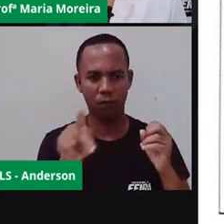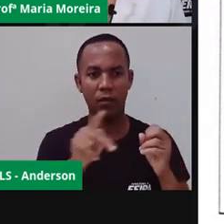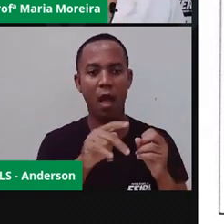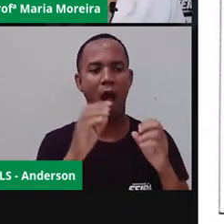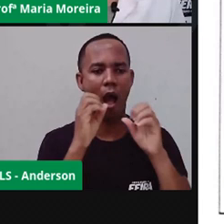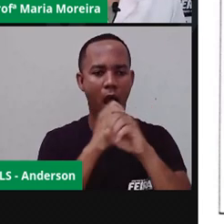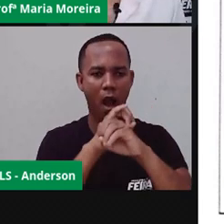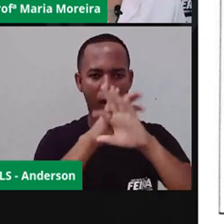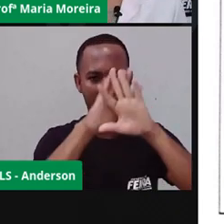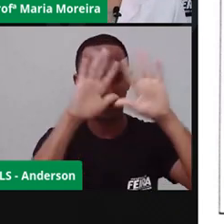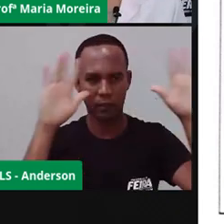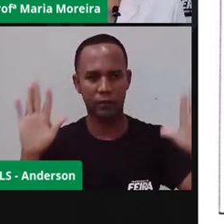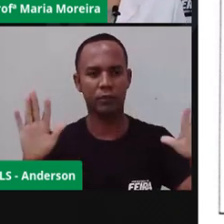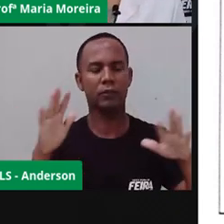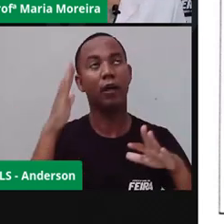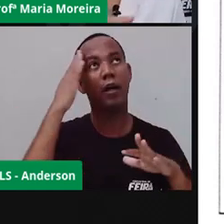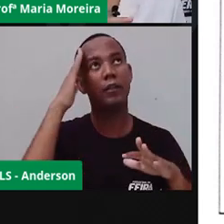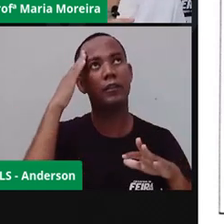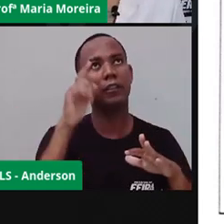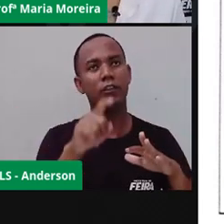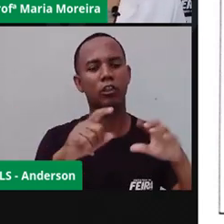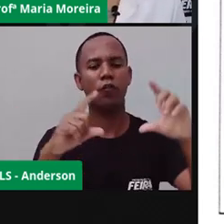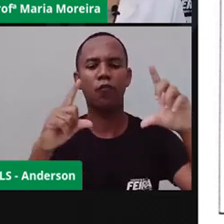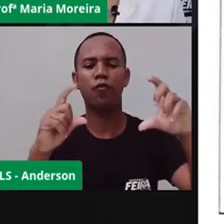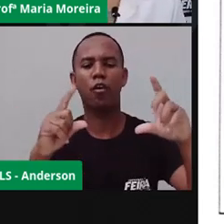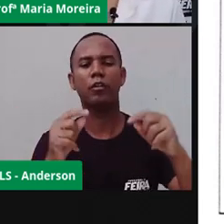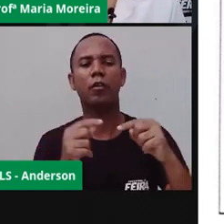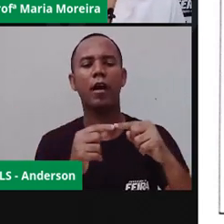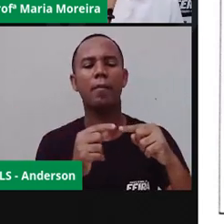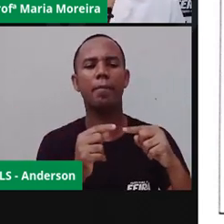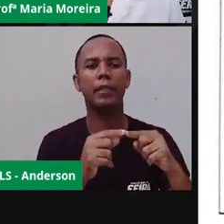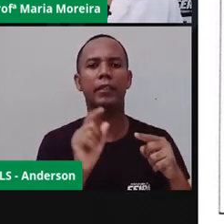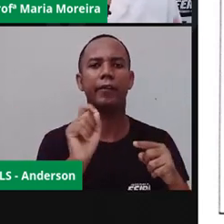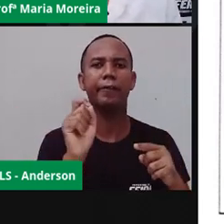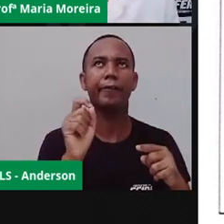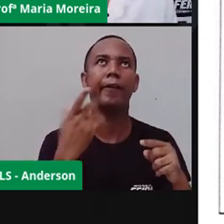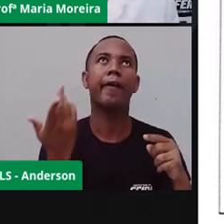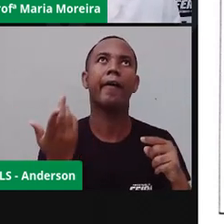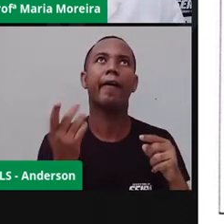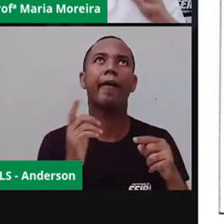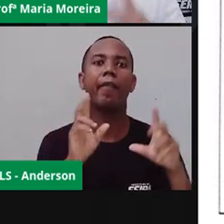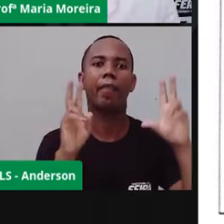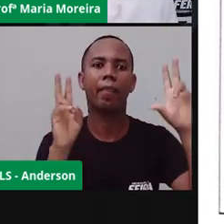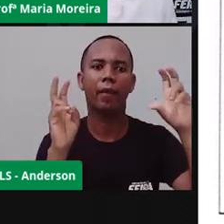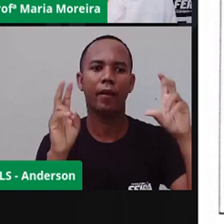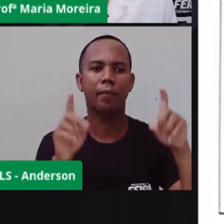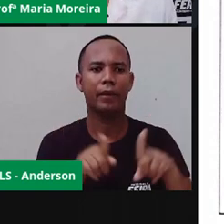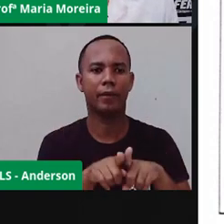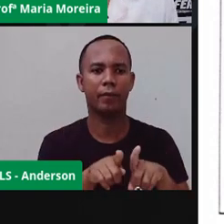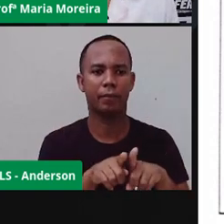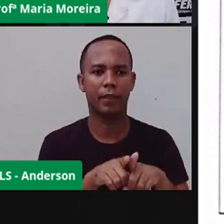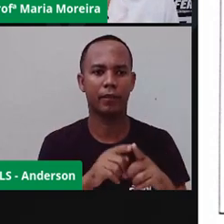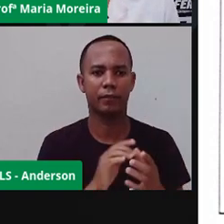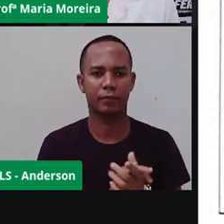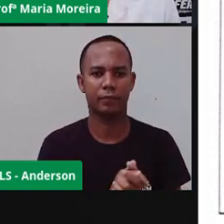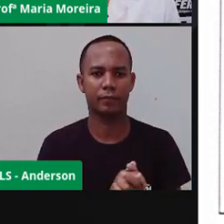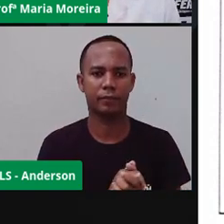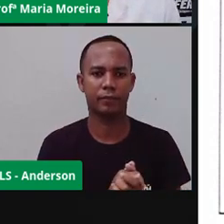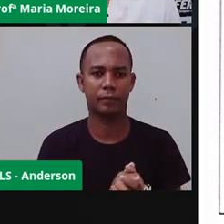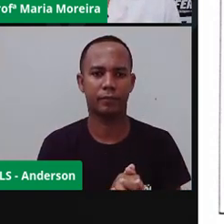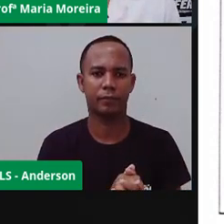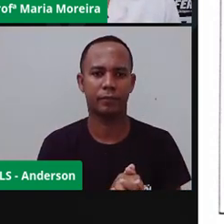Então, sempre vem a notícia, a revista, por exemplo, vai tratar sobre um assunto, tem uma matéria sobre um assunto, a charge vai ser sobre aquele